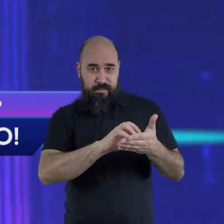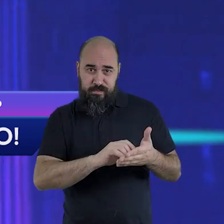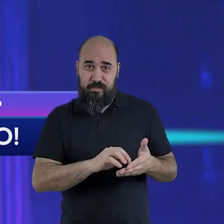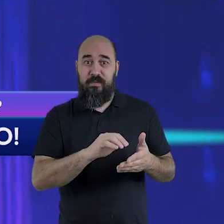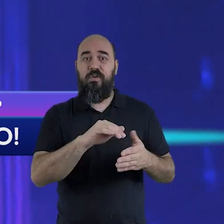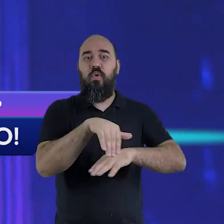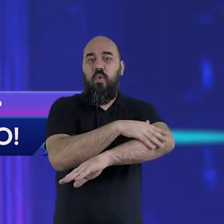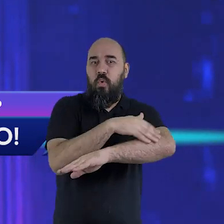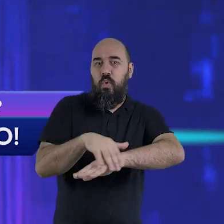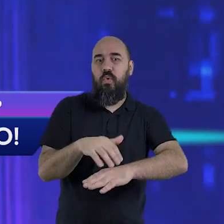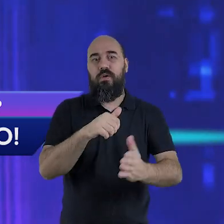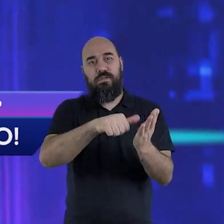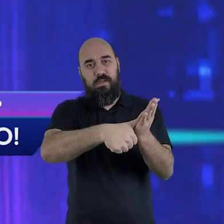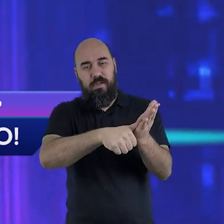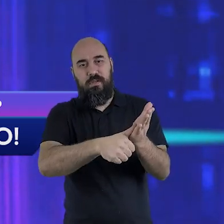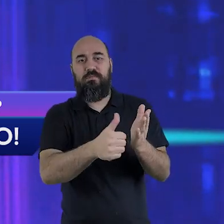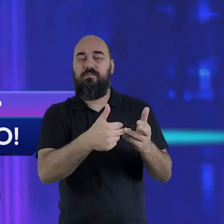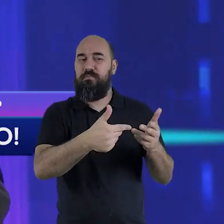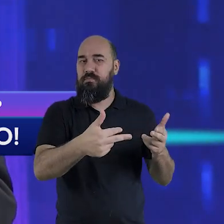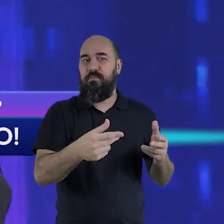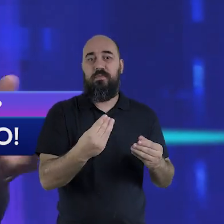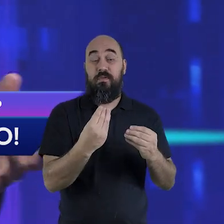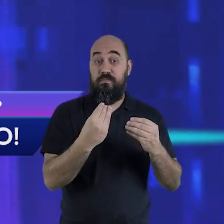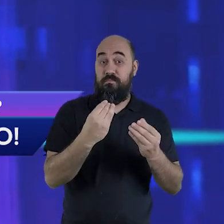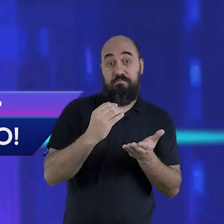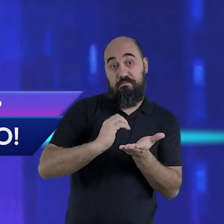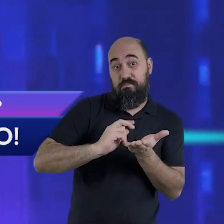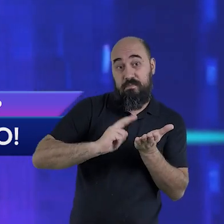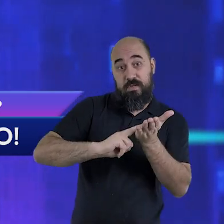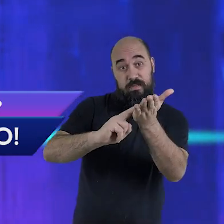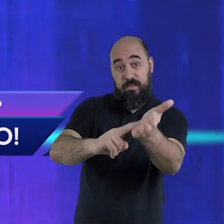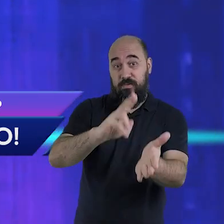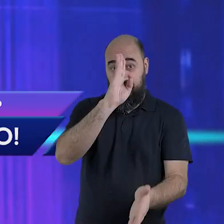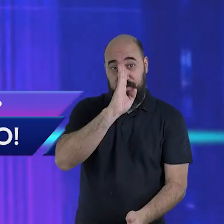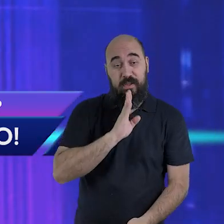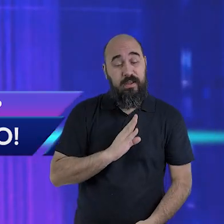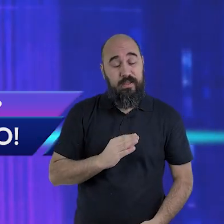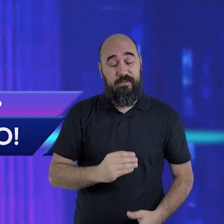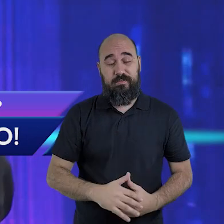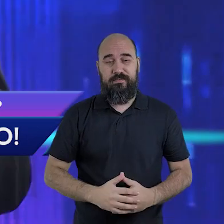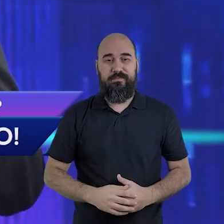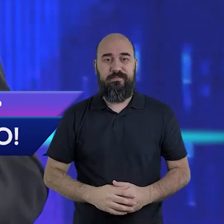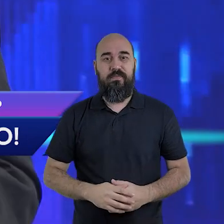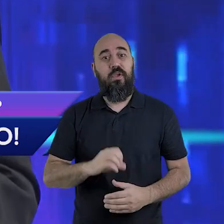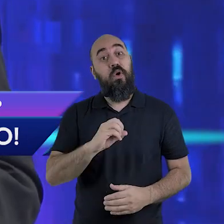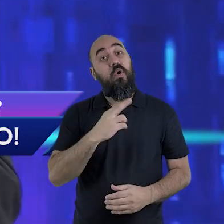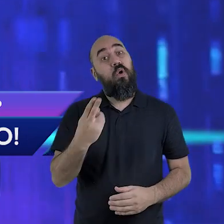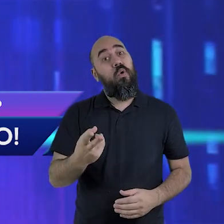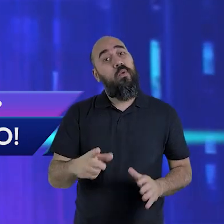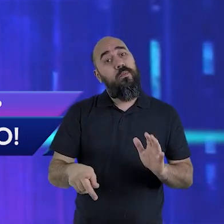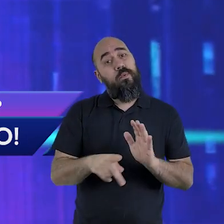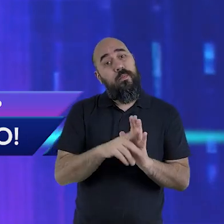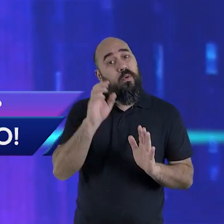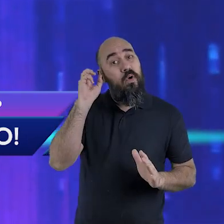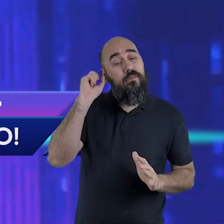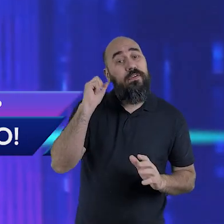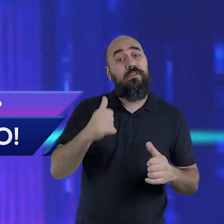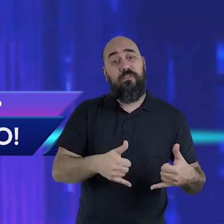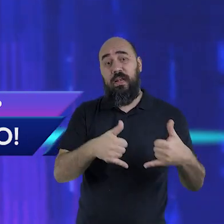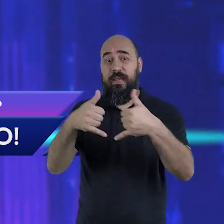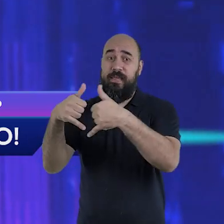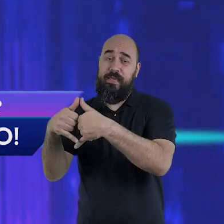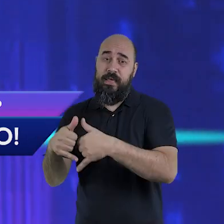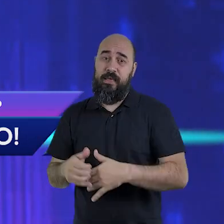e vamos mandar para você esse estudo aí na sua casa. Ou você pode ligar para nós no telefone fixo 12 21